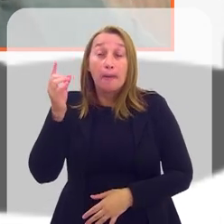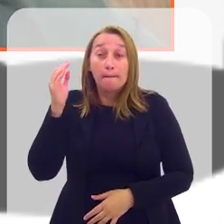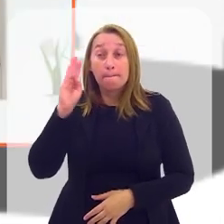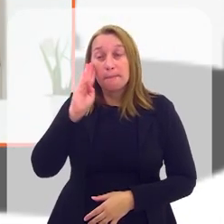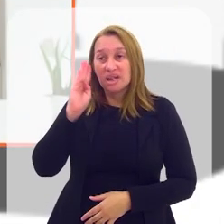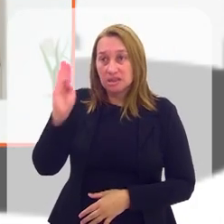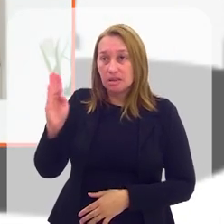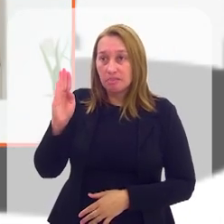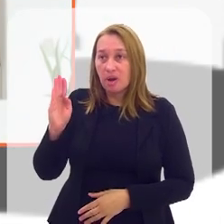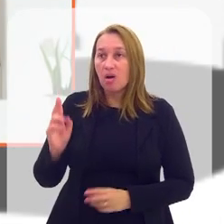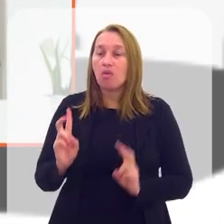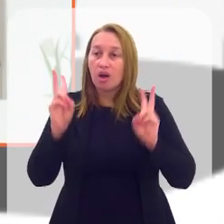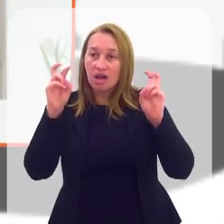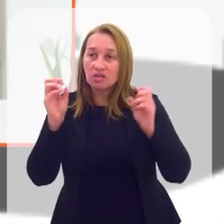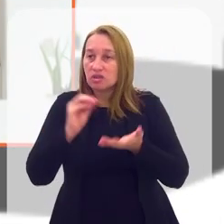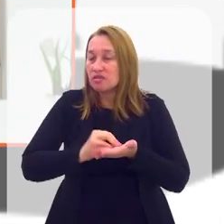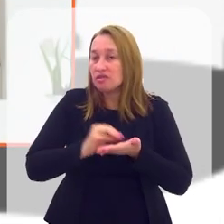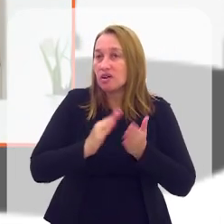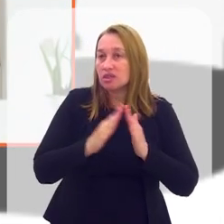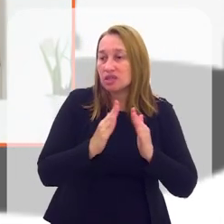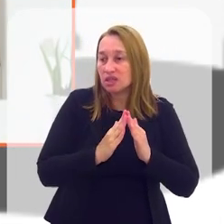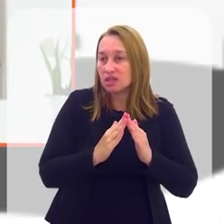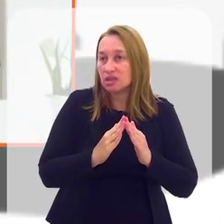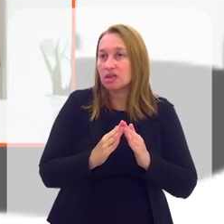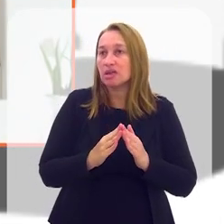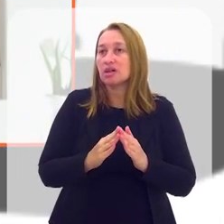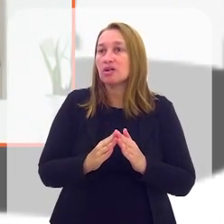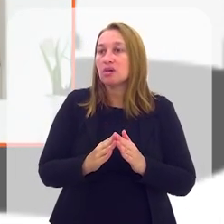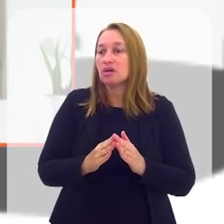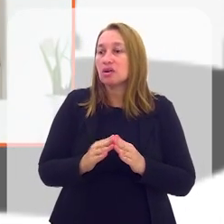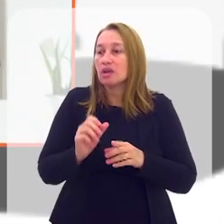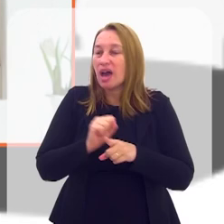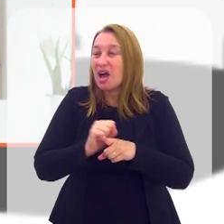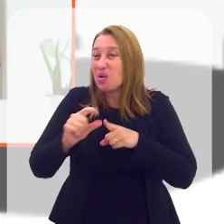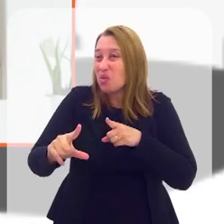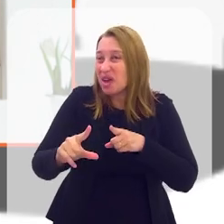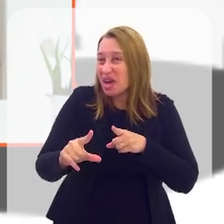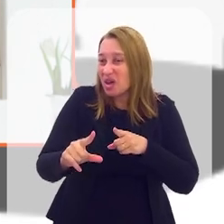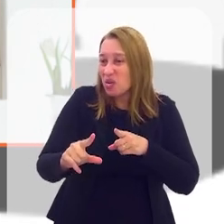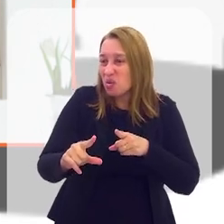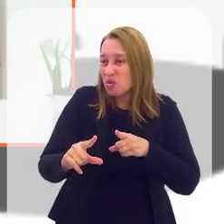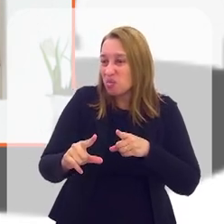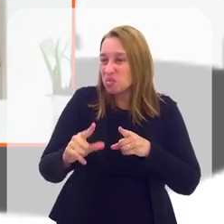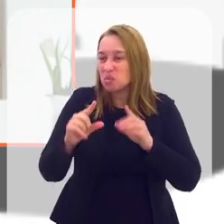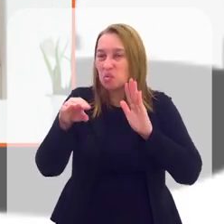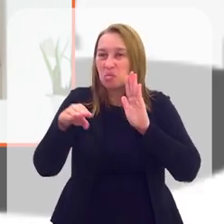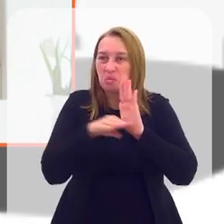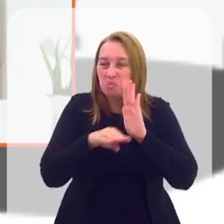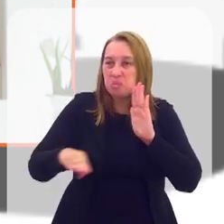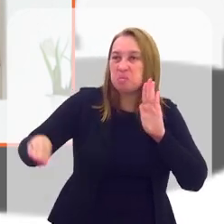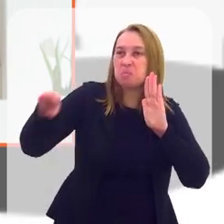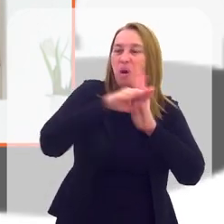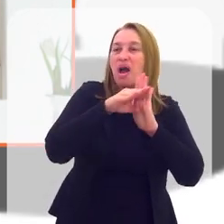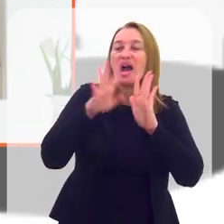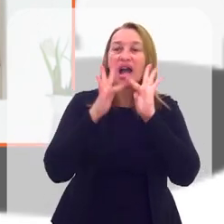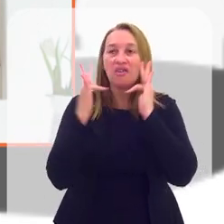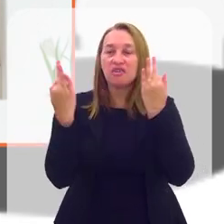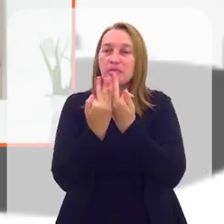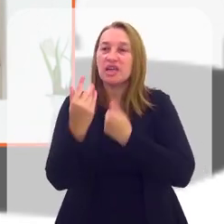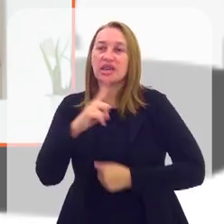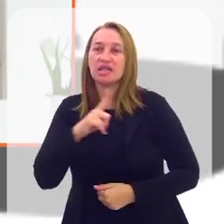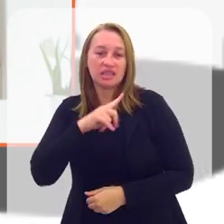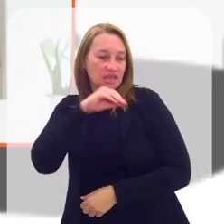principais causas do déficit habitacional em todo o país é o ônus excessivo com aluguel urbano, ou seja, as famílias que têm renda